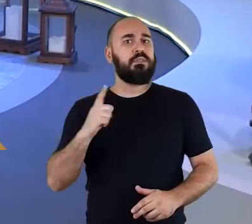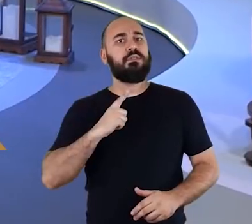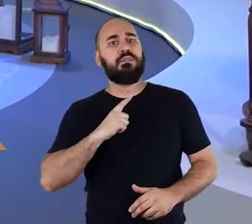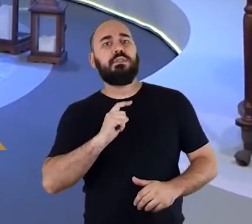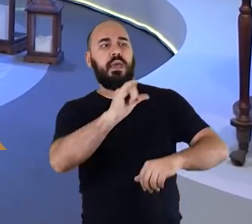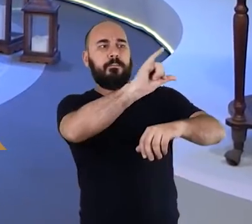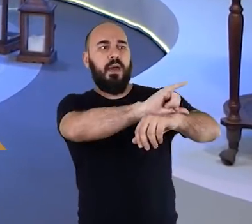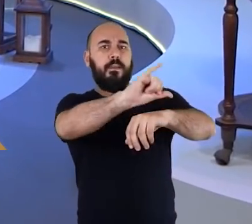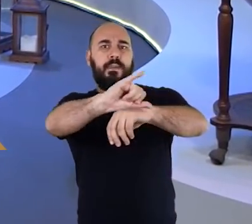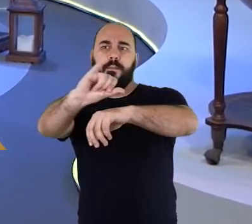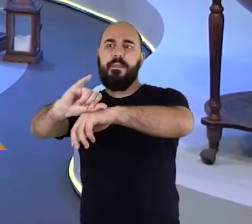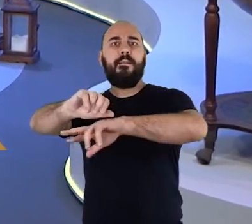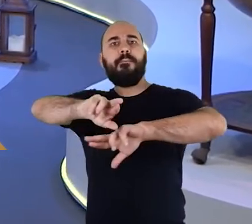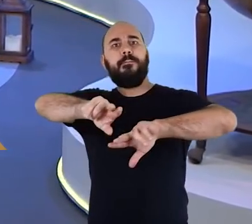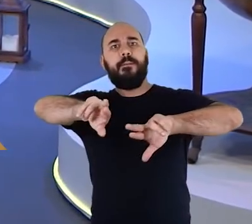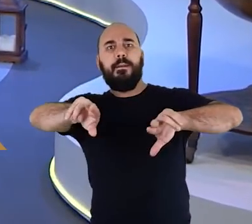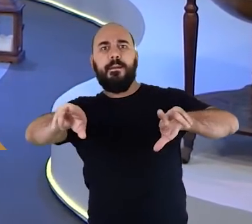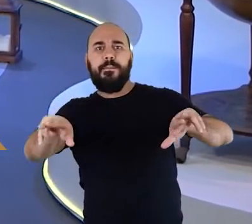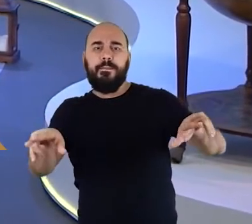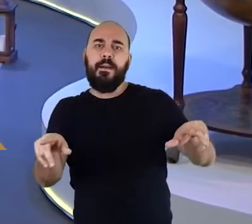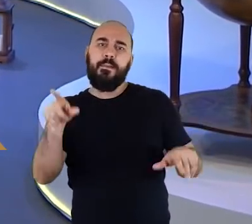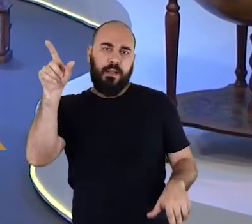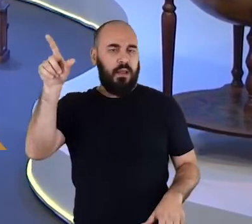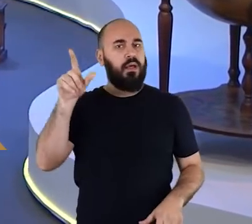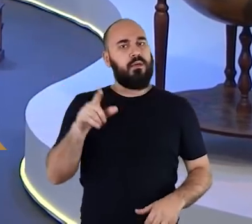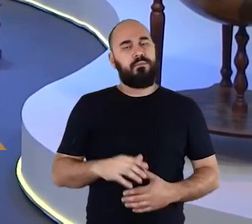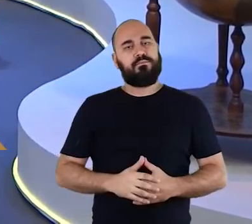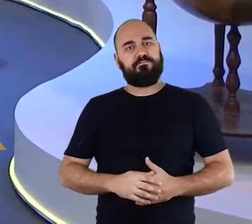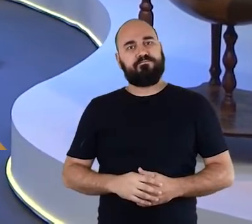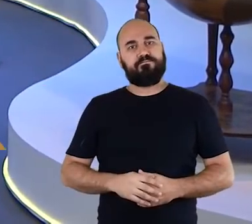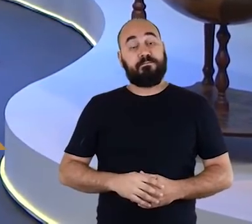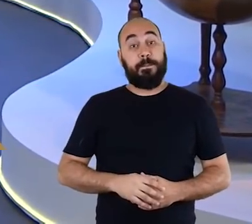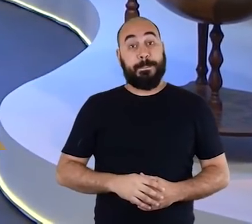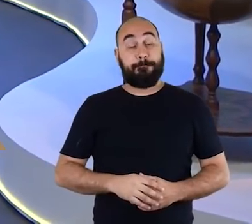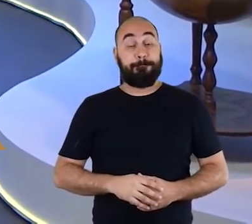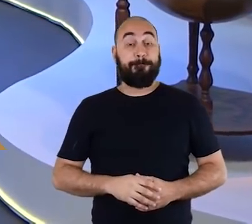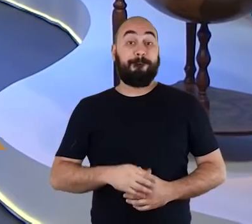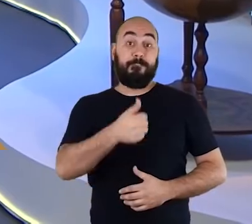do Museu francês. Só que em